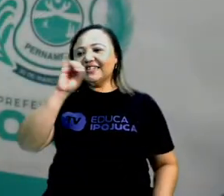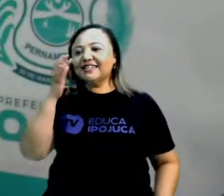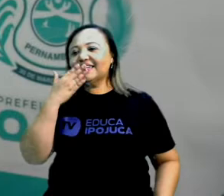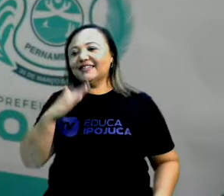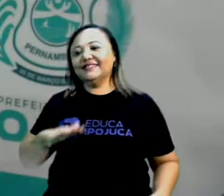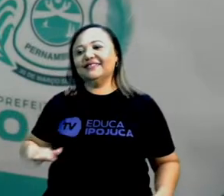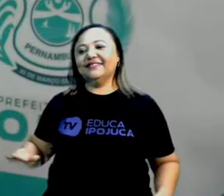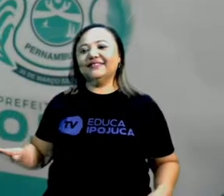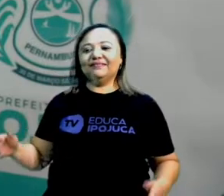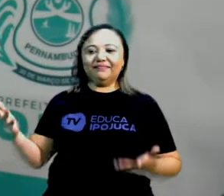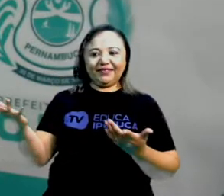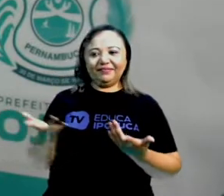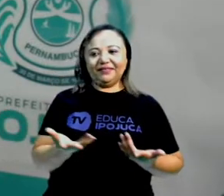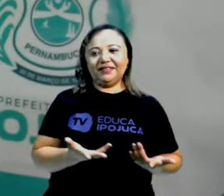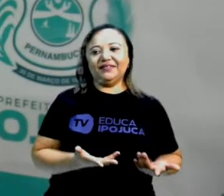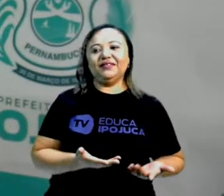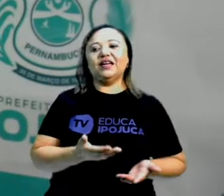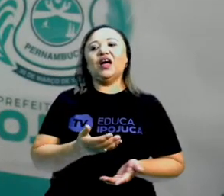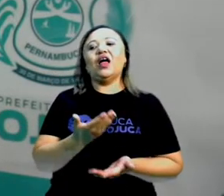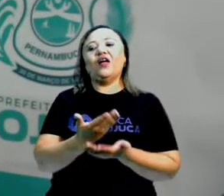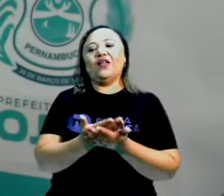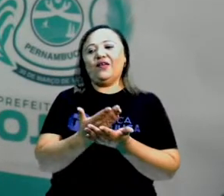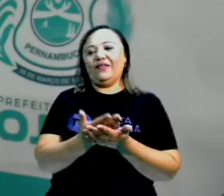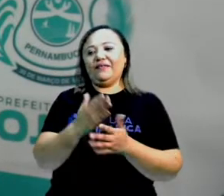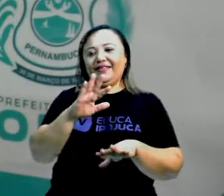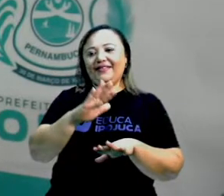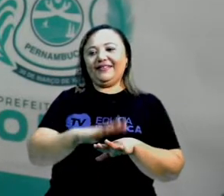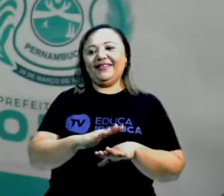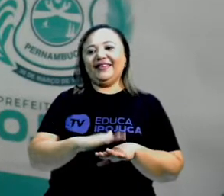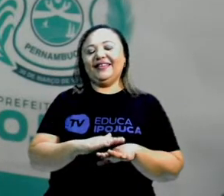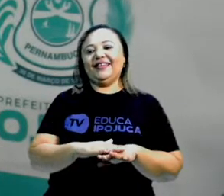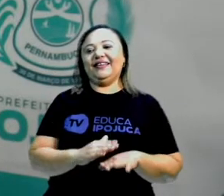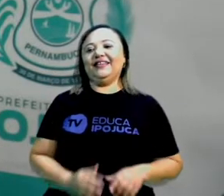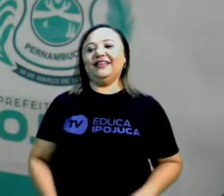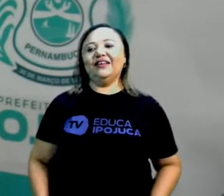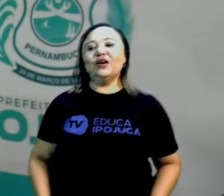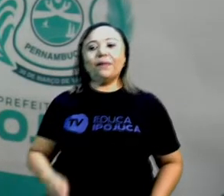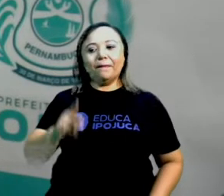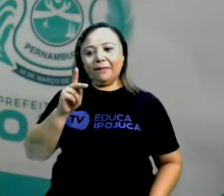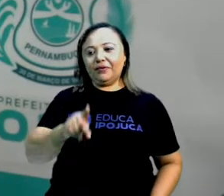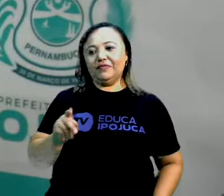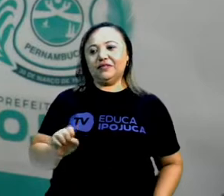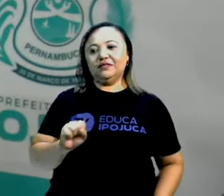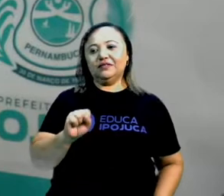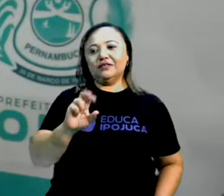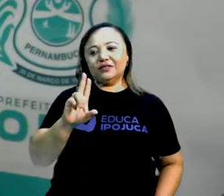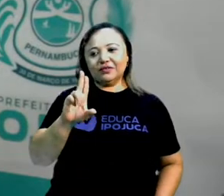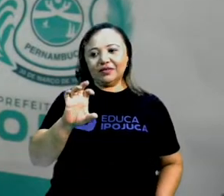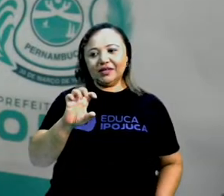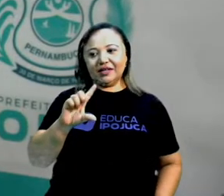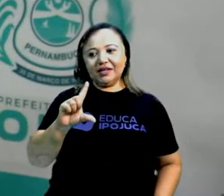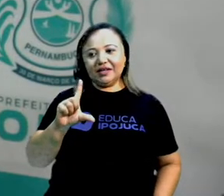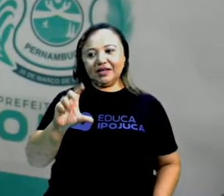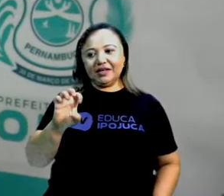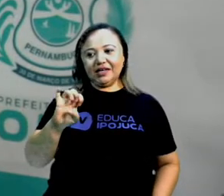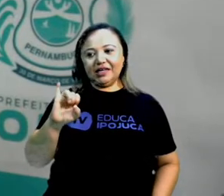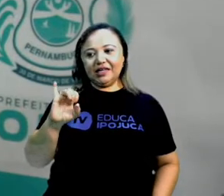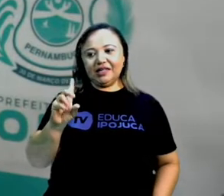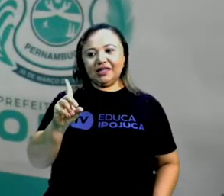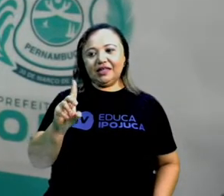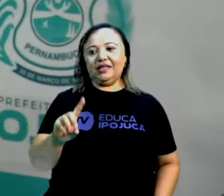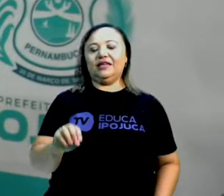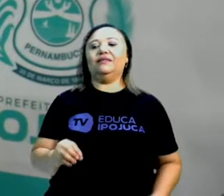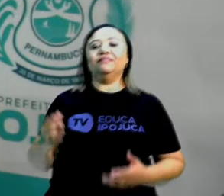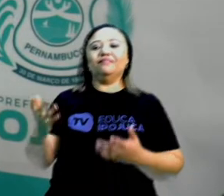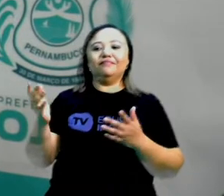Olá, crianças, sejam bem-vindas para a nossa aula de matemática. Eu sou a professora Sueleide Severo. Então,